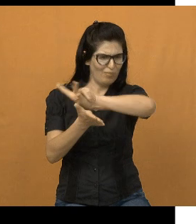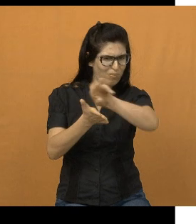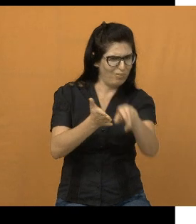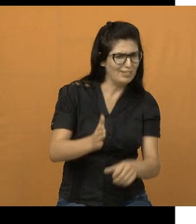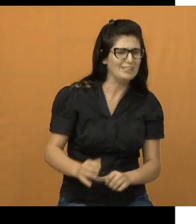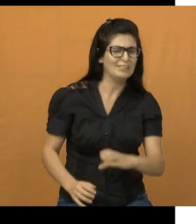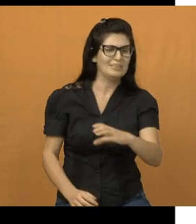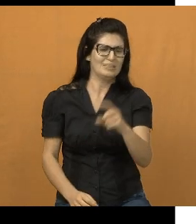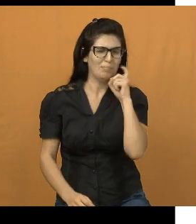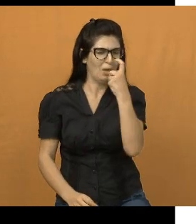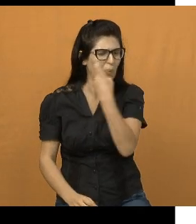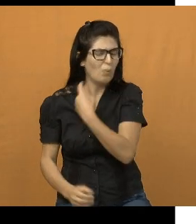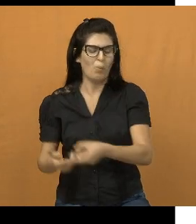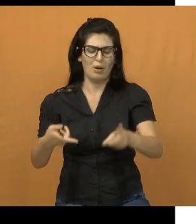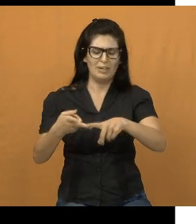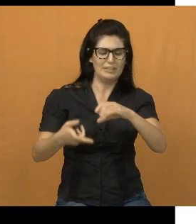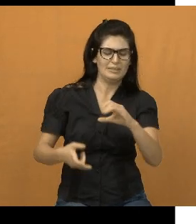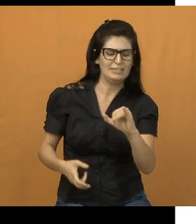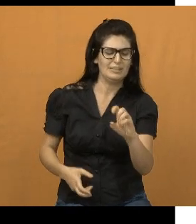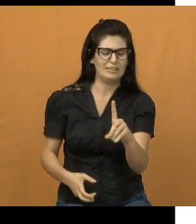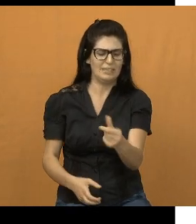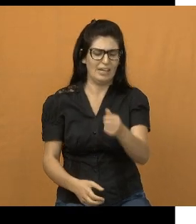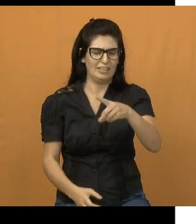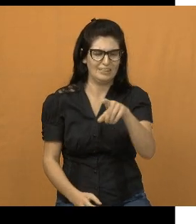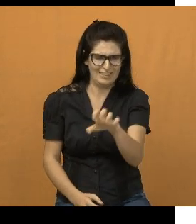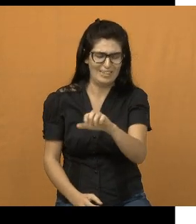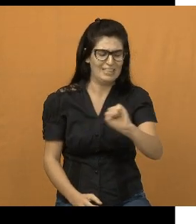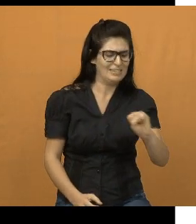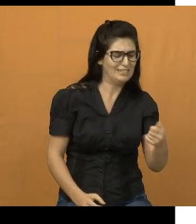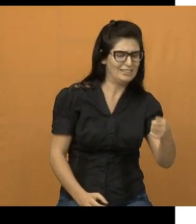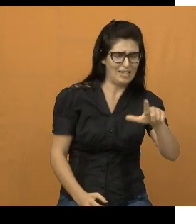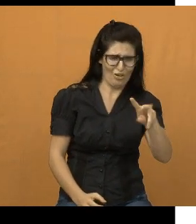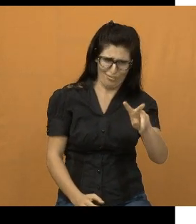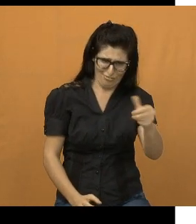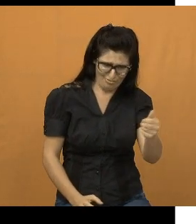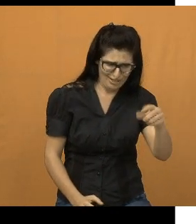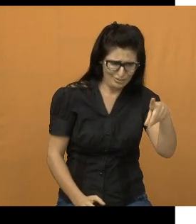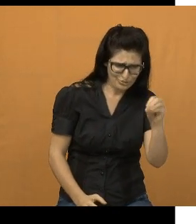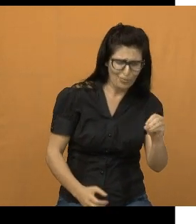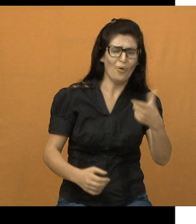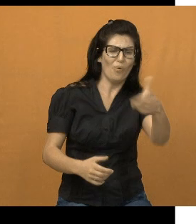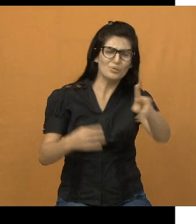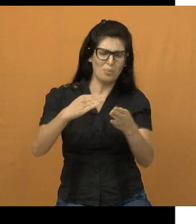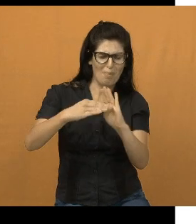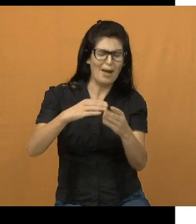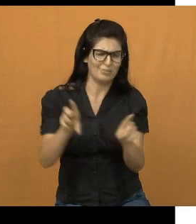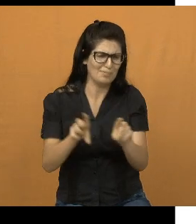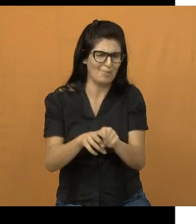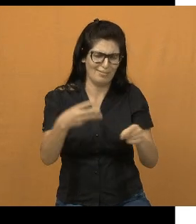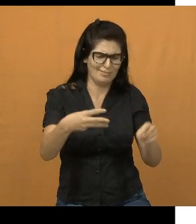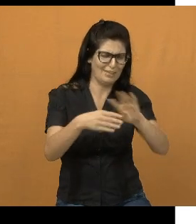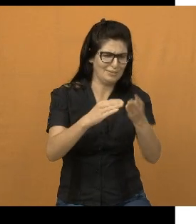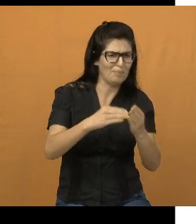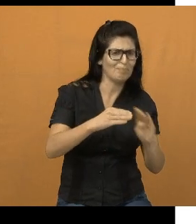Meia Lua. Encerramos o ano de 2017 com